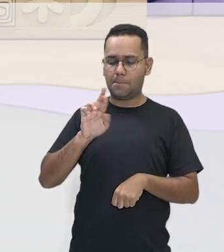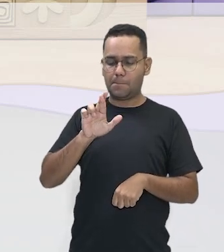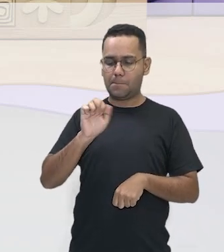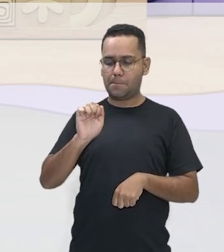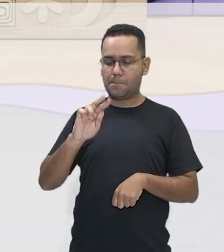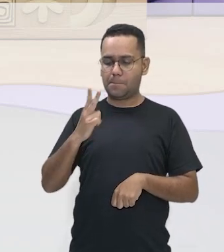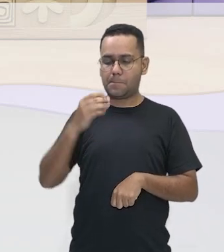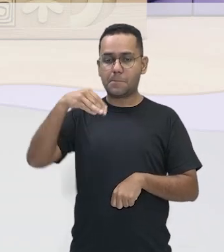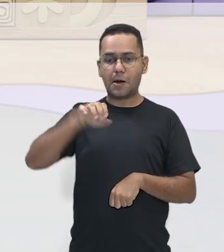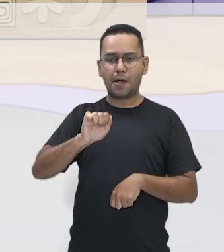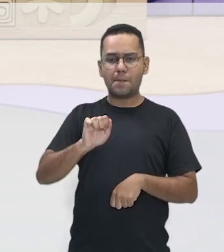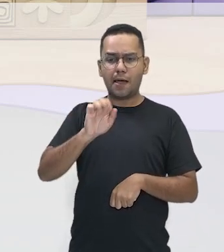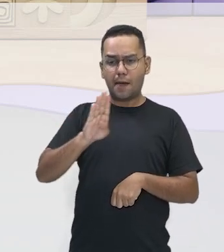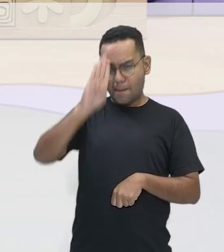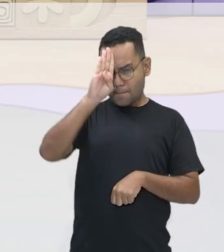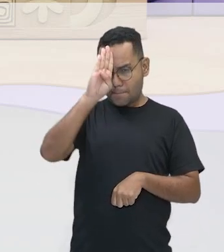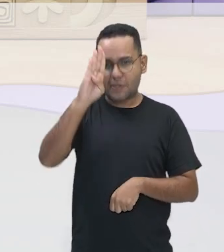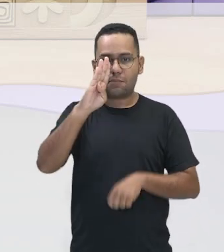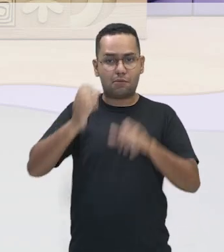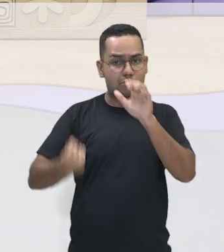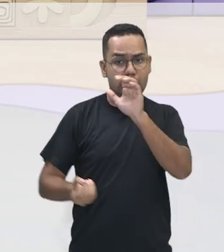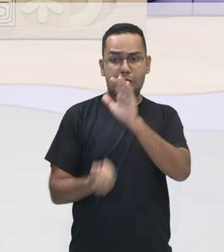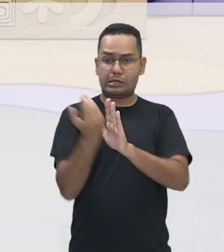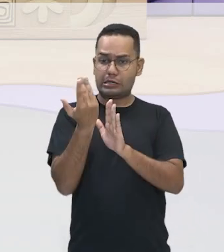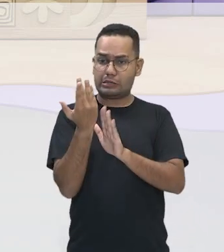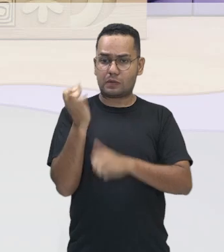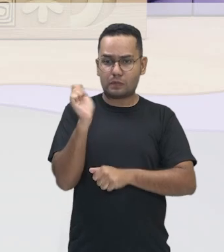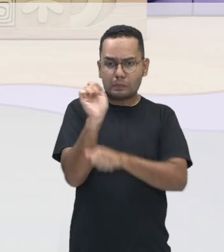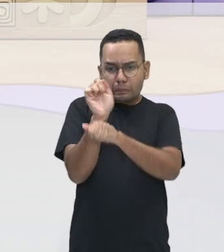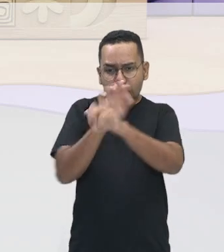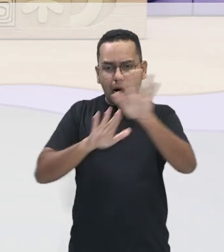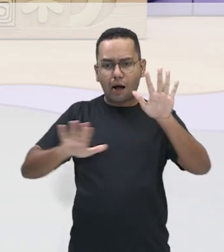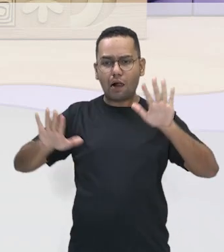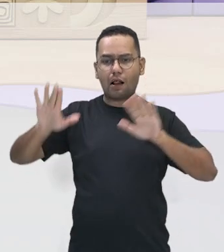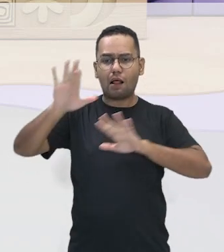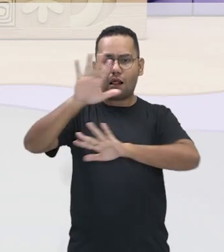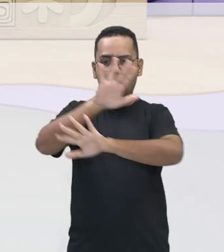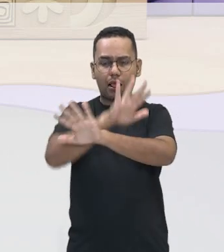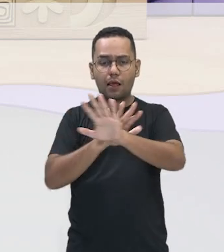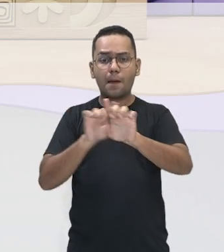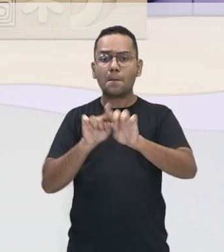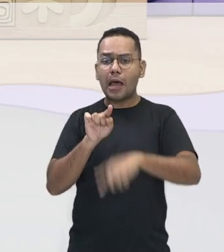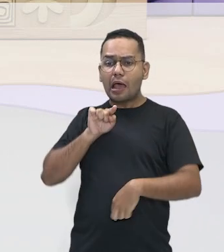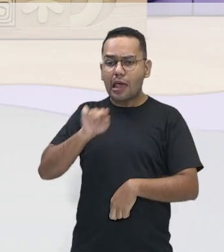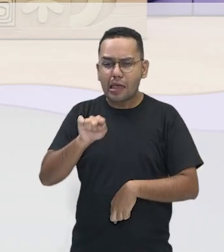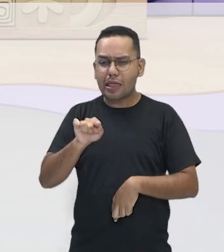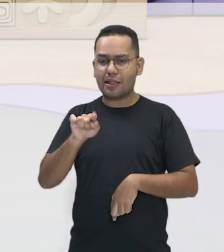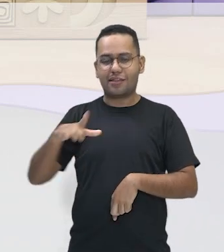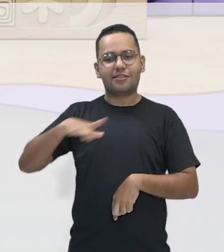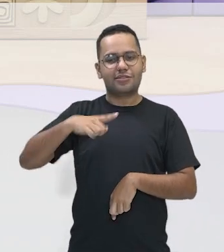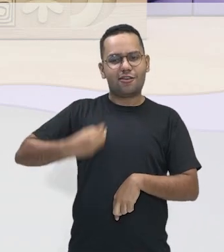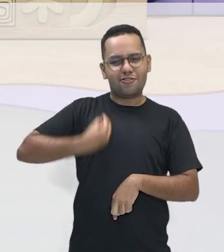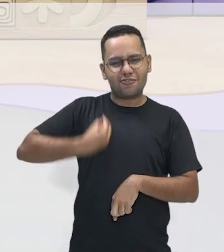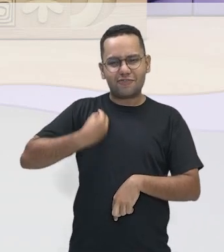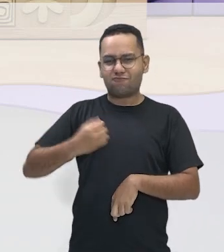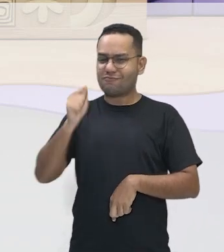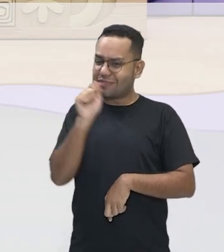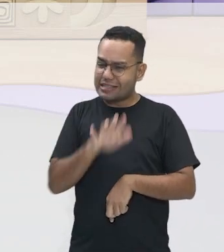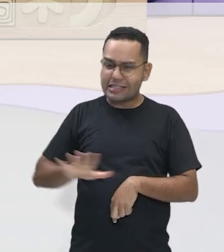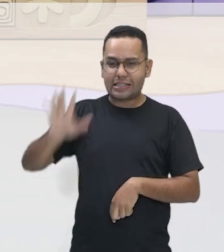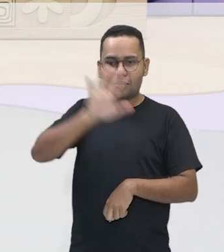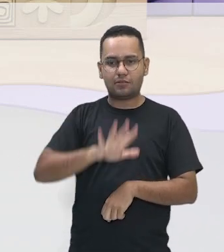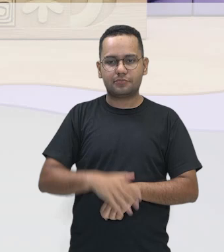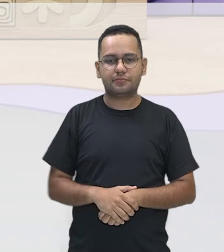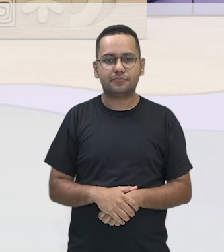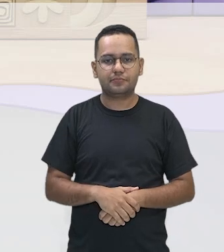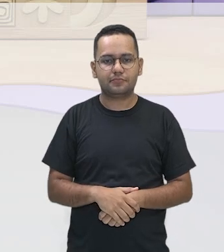criou o universo e que está presente em todos os elementos da natureza. Por outro lado, nós vamos